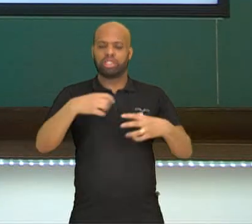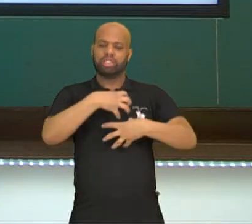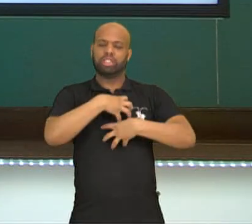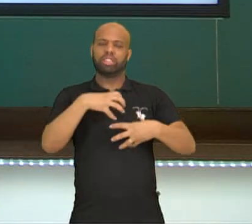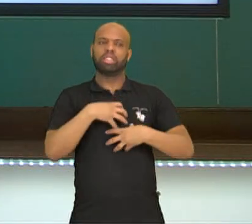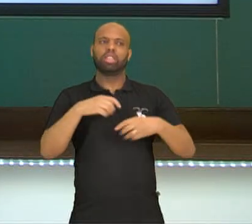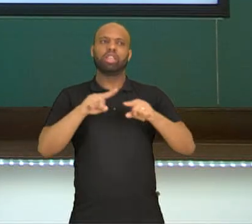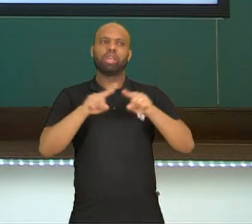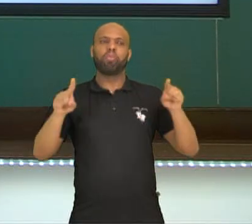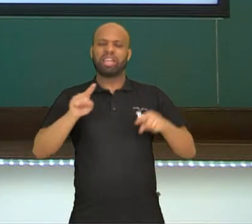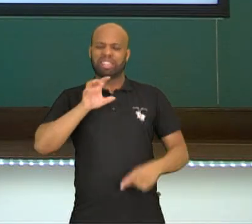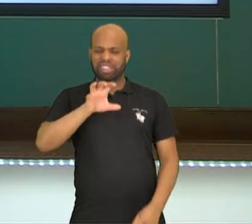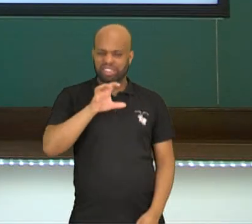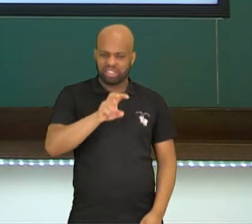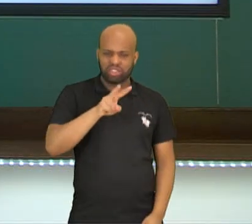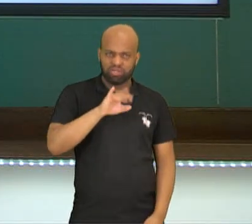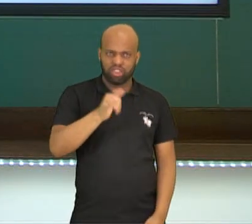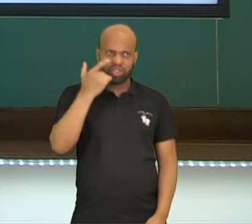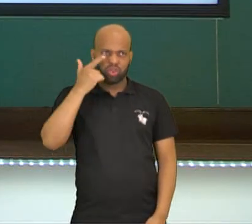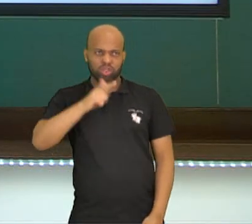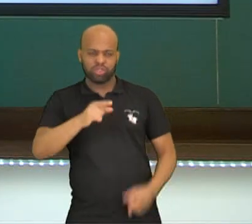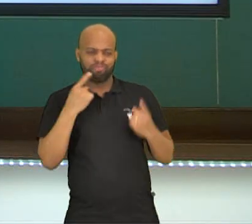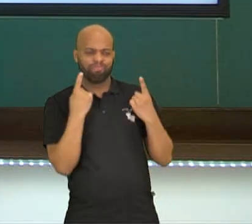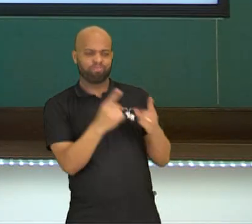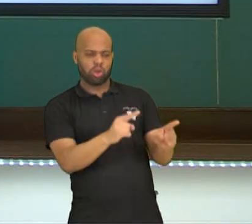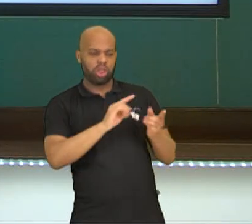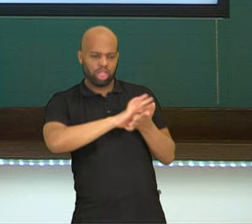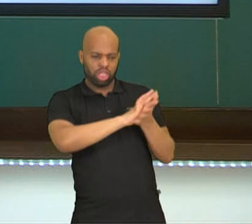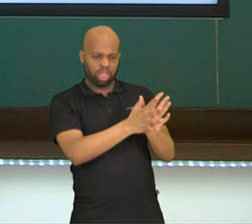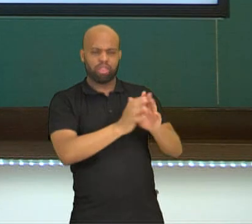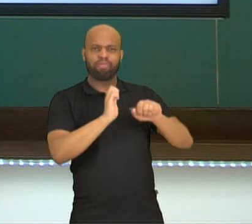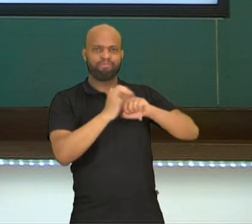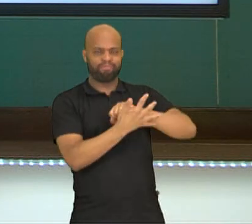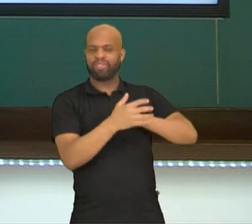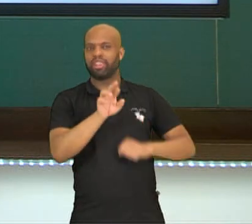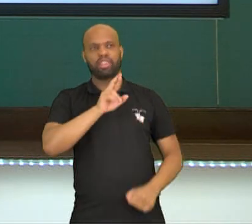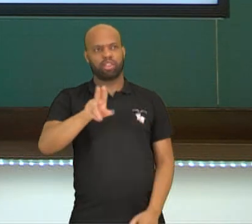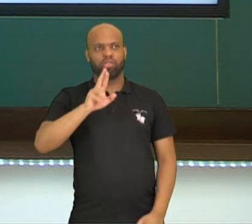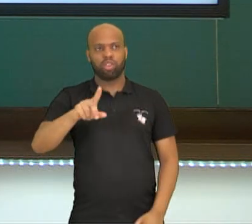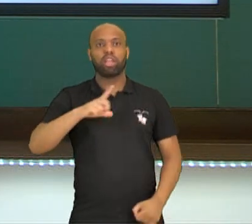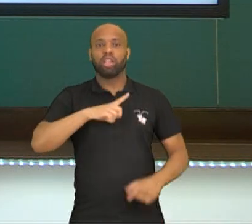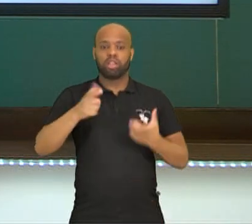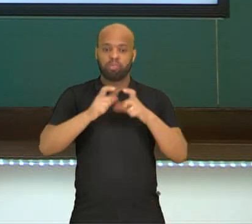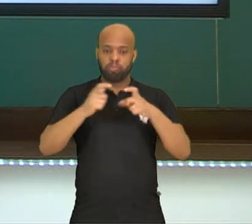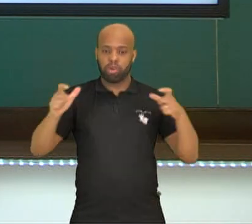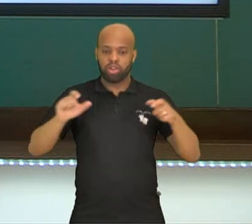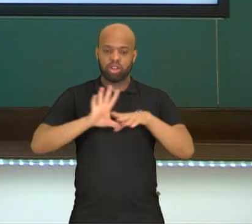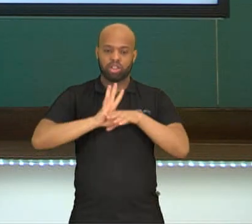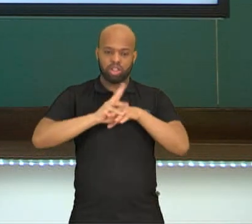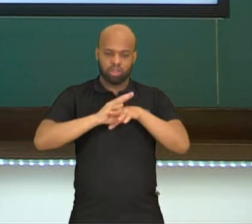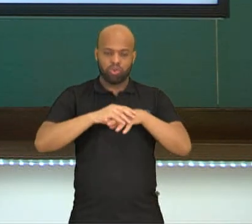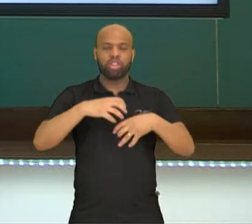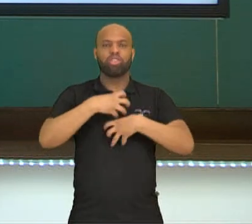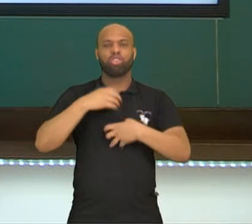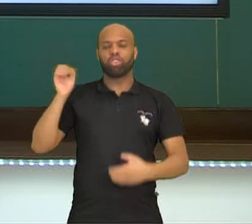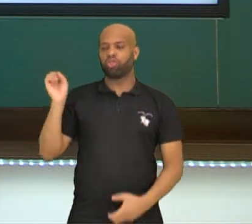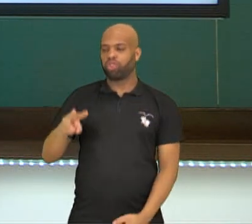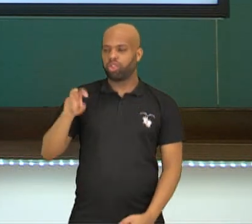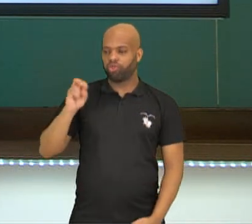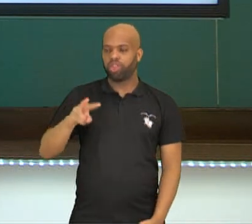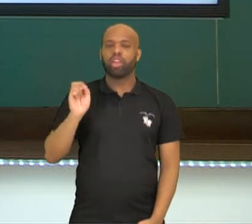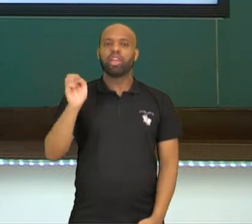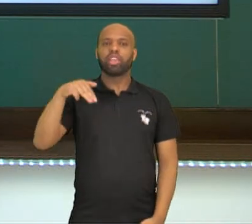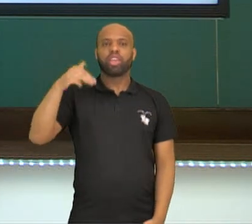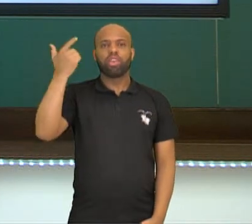Mas não que consigam combater, destruir o vírus. Na maioria das doenças virais, quem